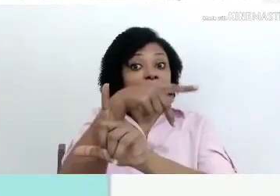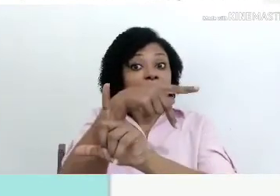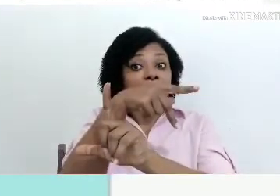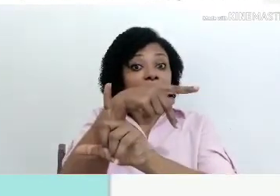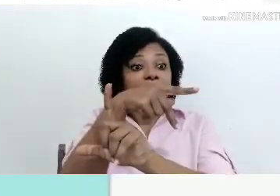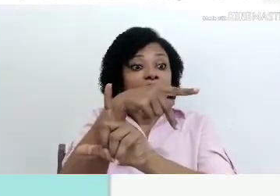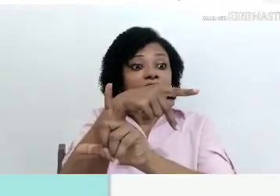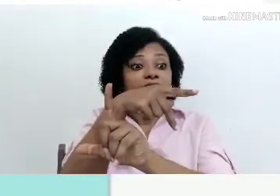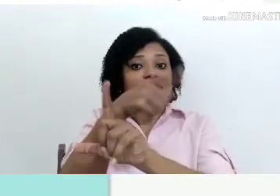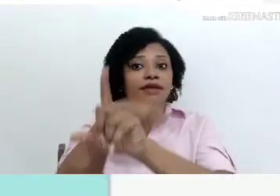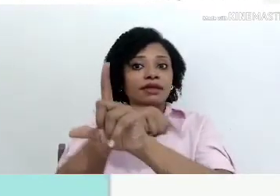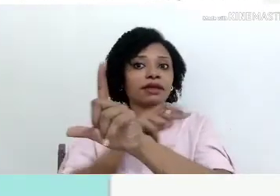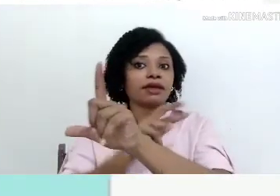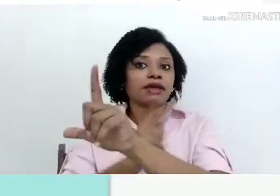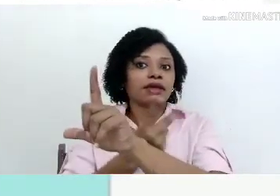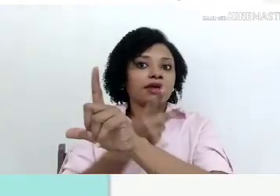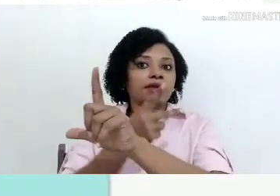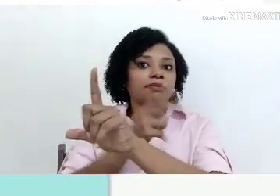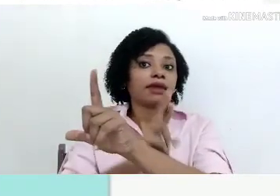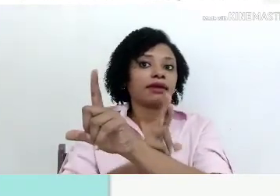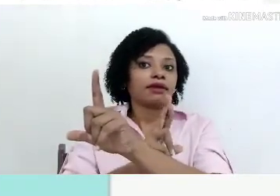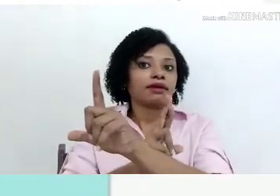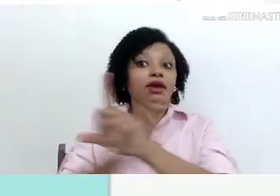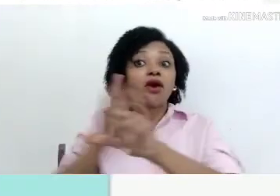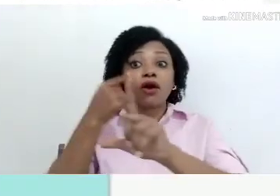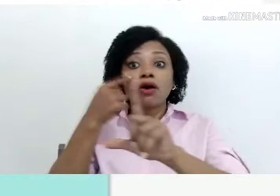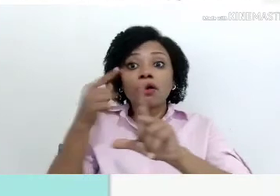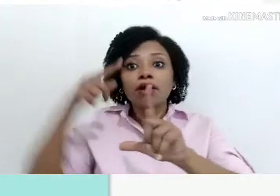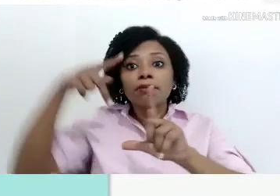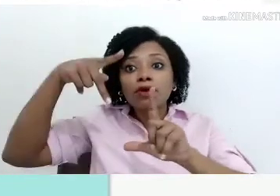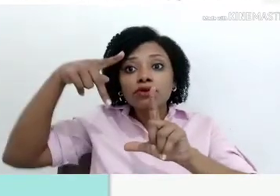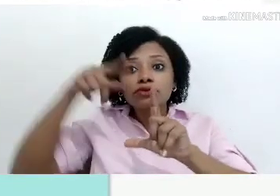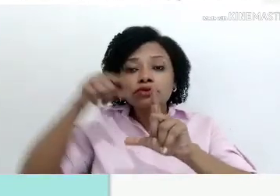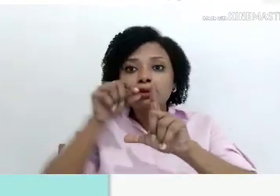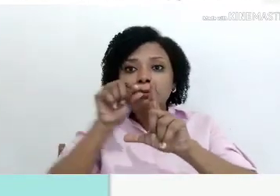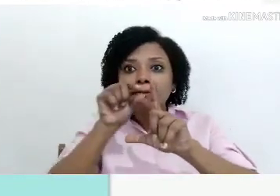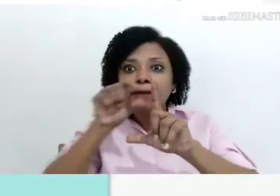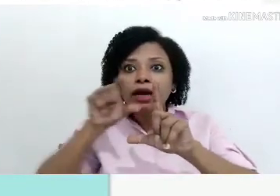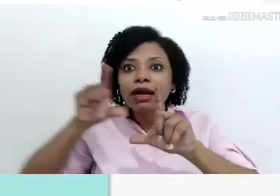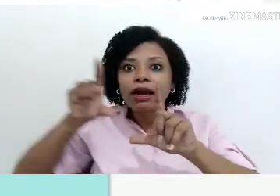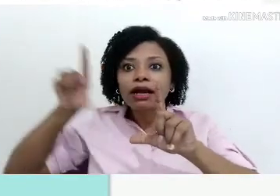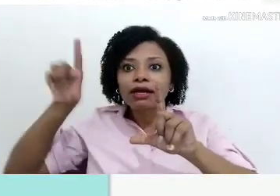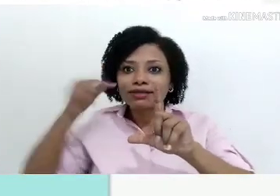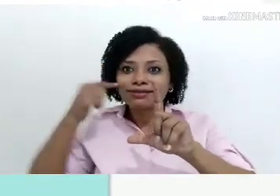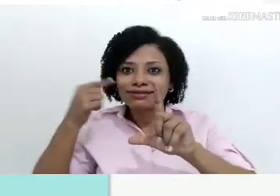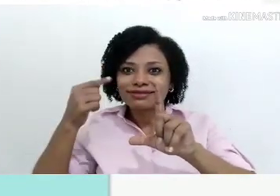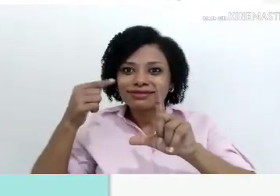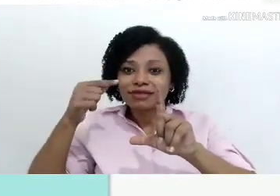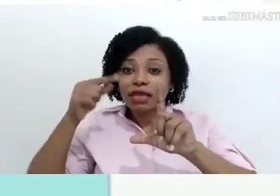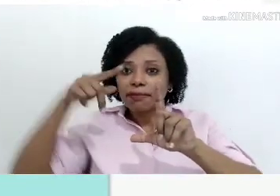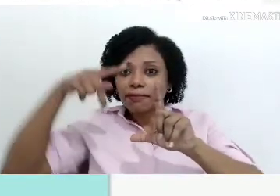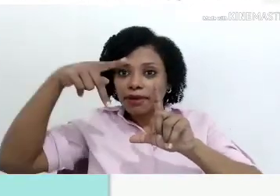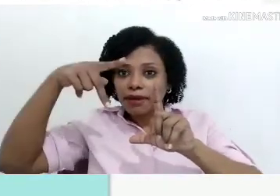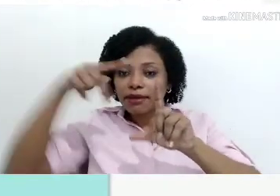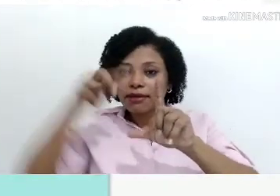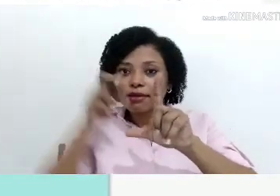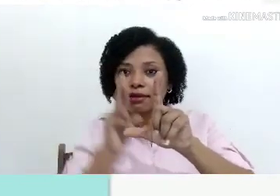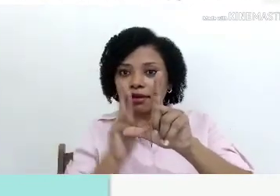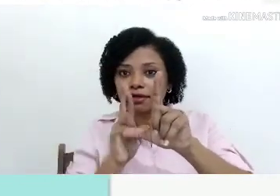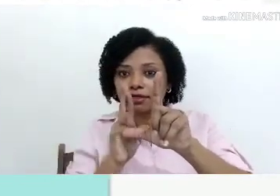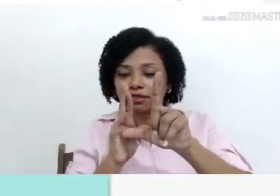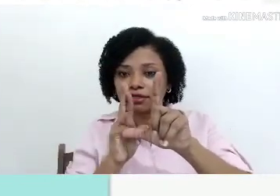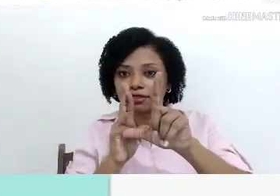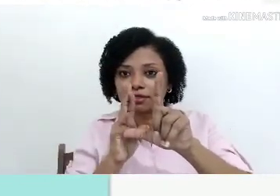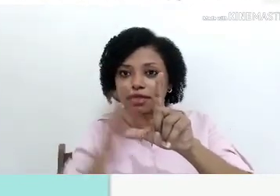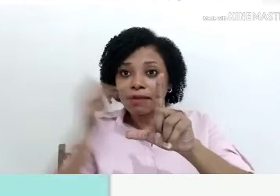energia mais alta em relação aos reagentes, tá? Aqui no gráfico. Então,